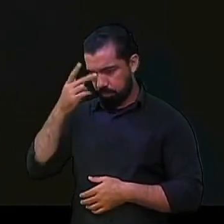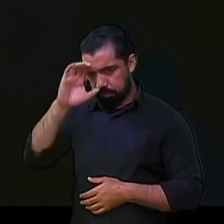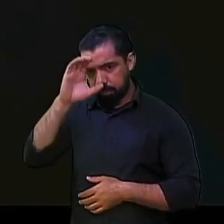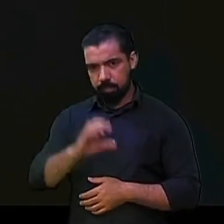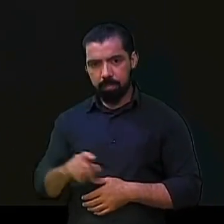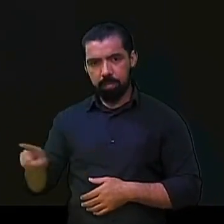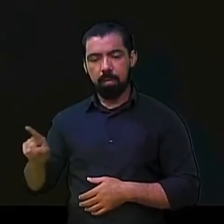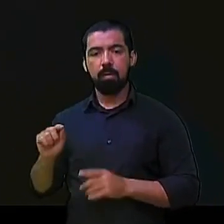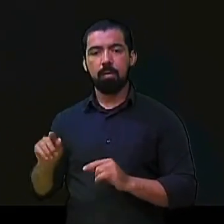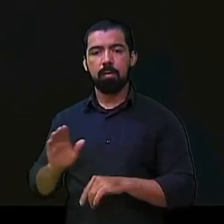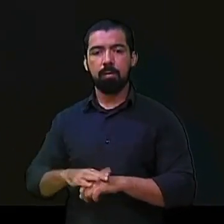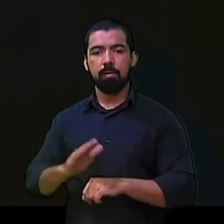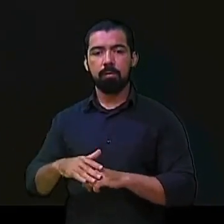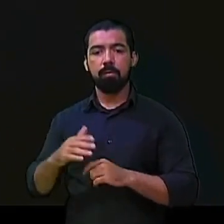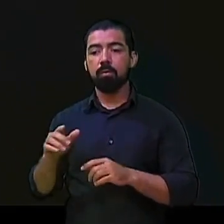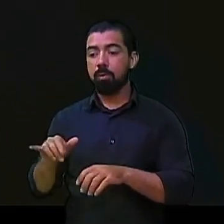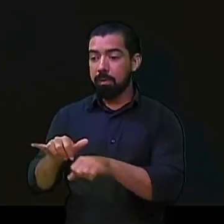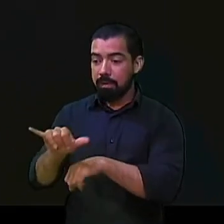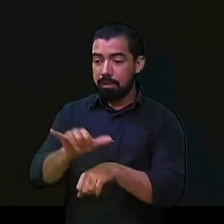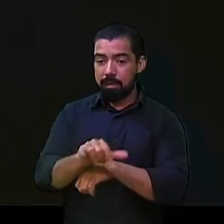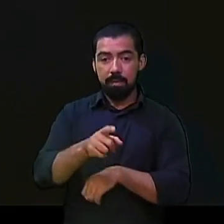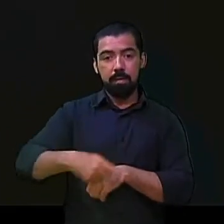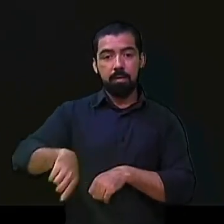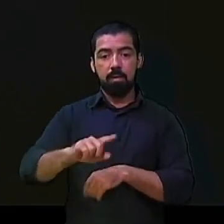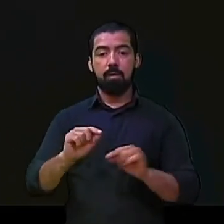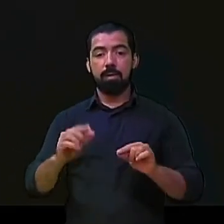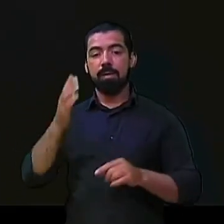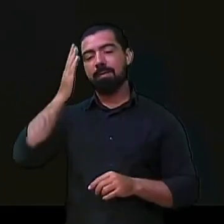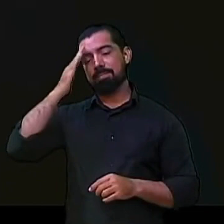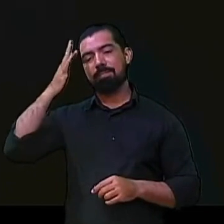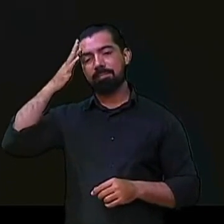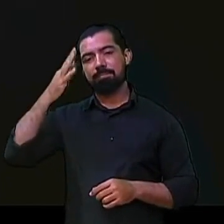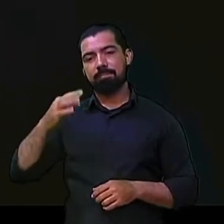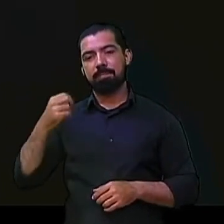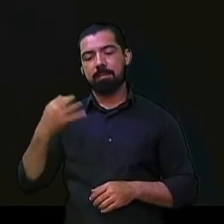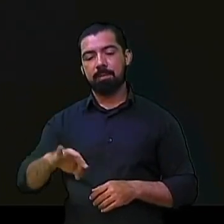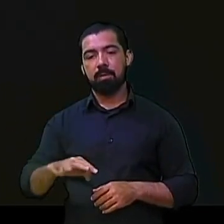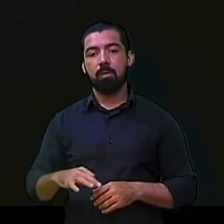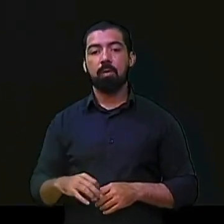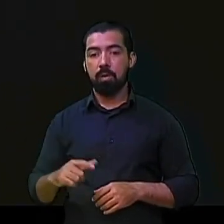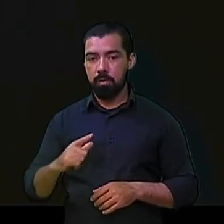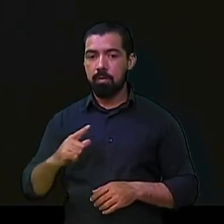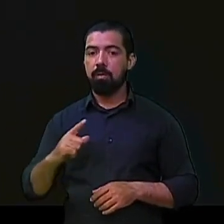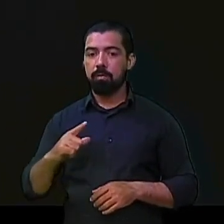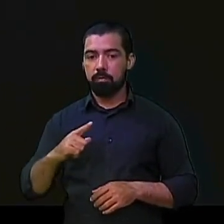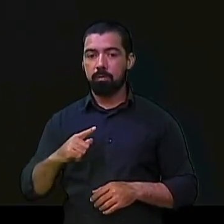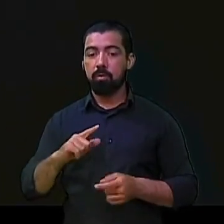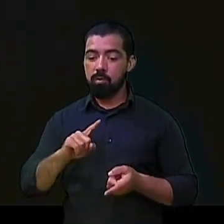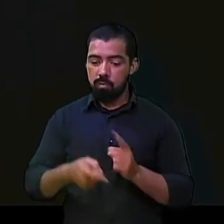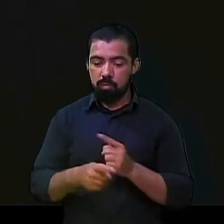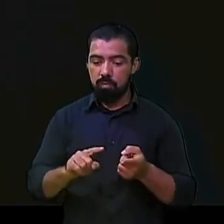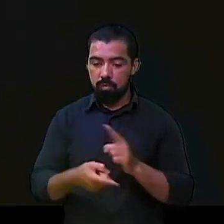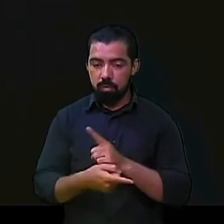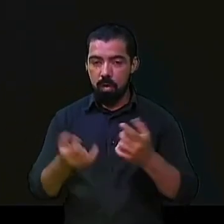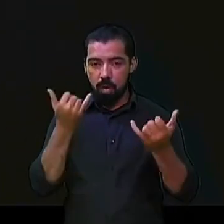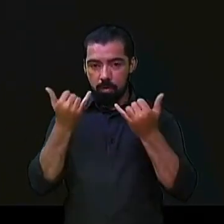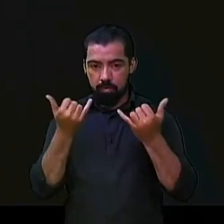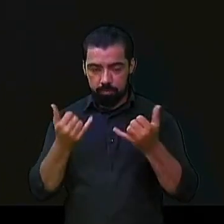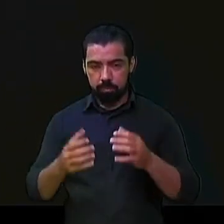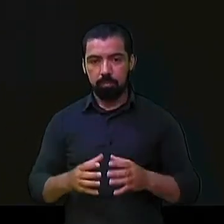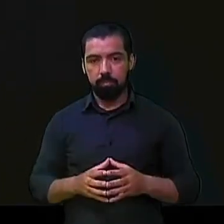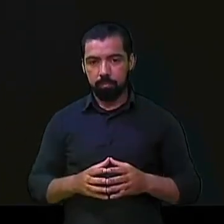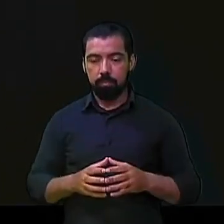está sendo desinformado para que ele saiba que houve todas as informações. Por